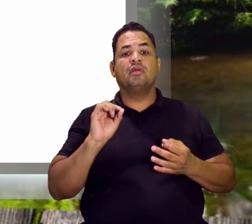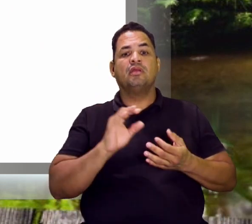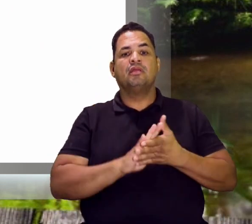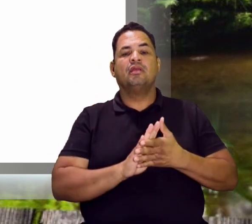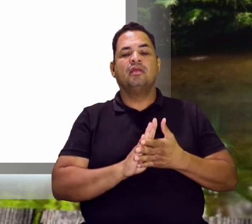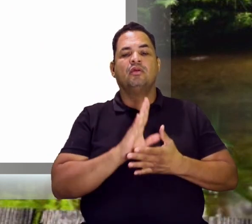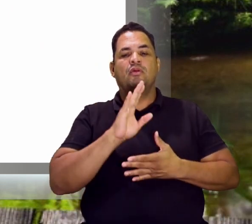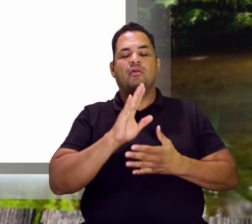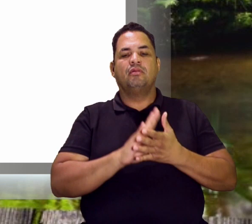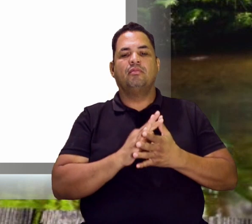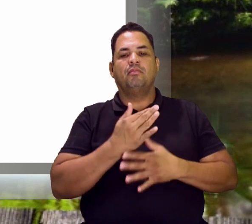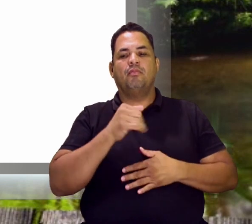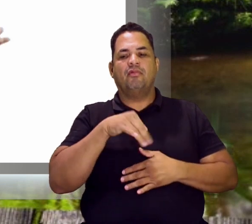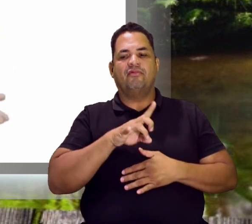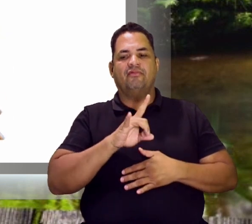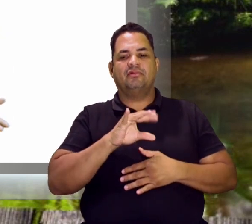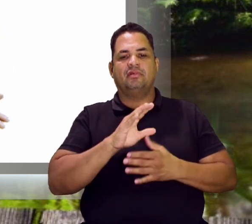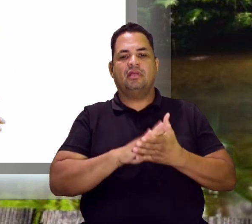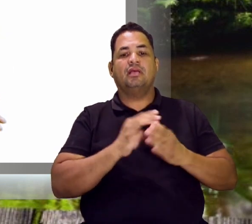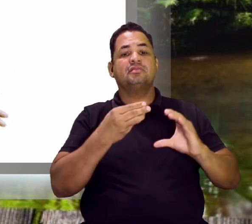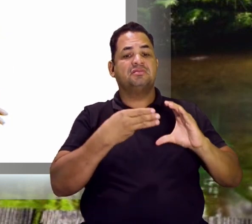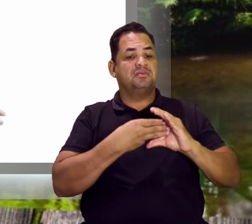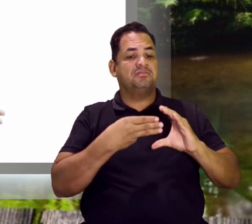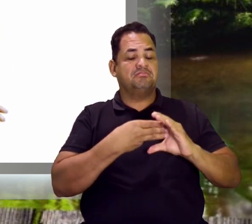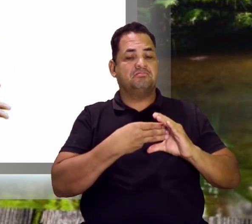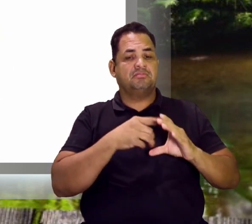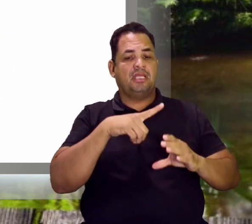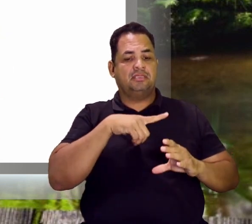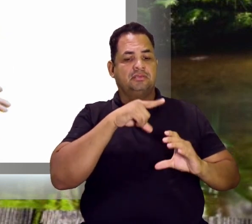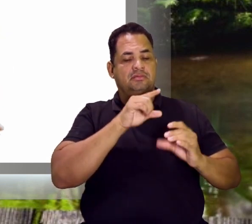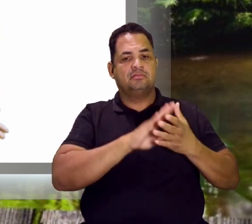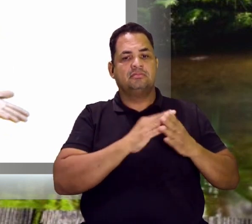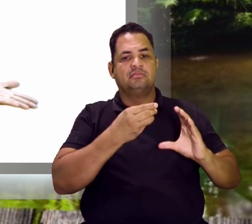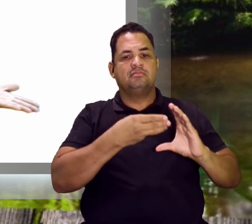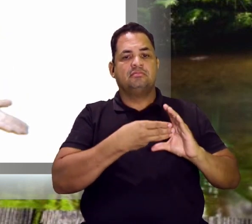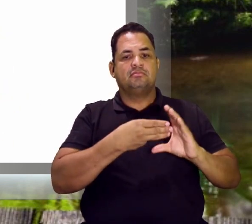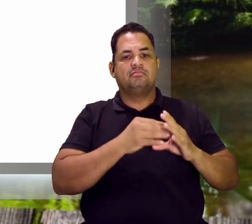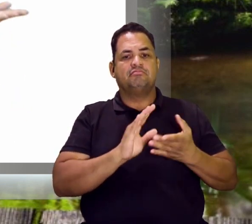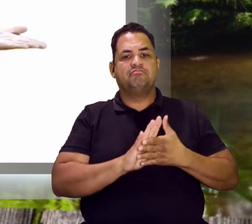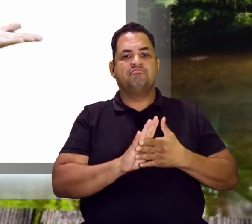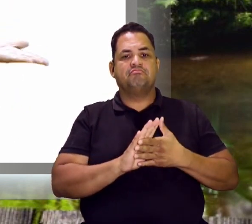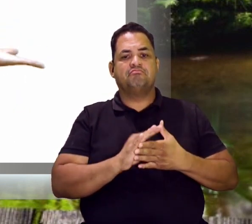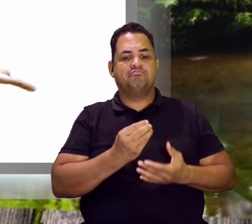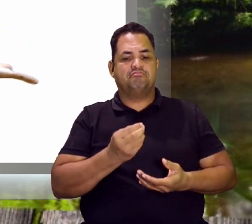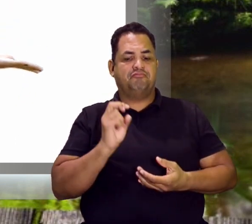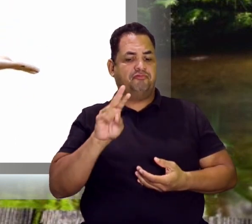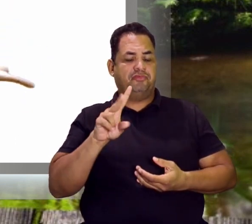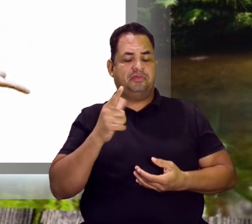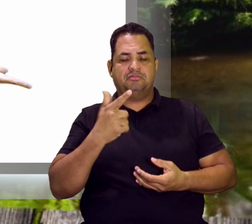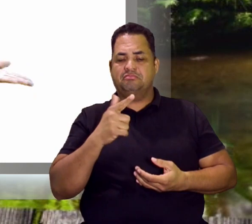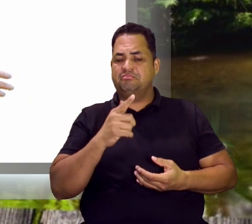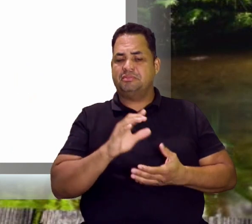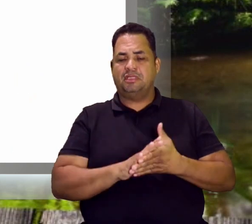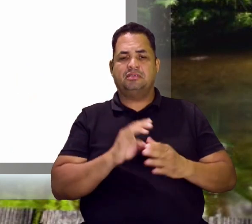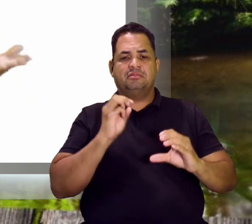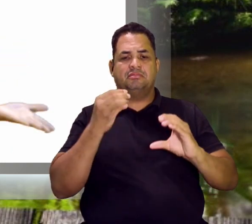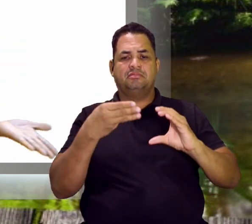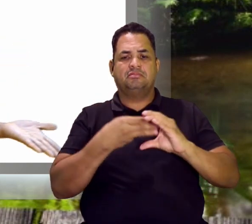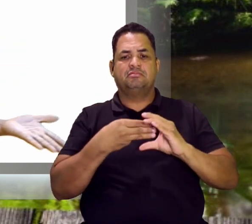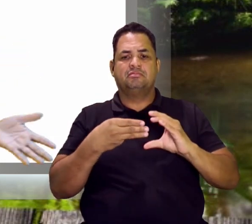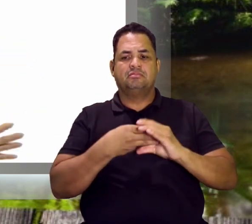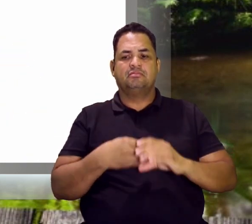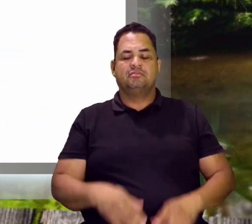unidade morfofuncional? A célula. E os vírus têm célula? Não tem célula. Tá? Então, por